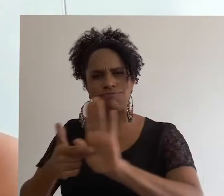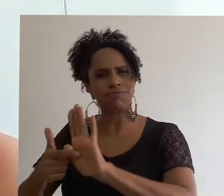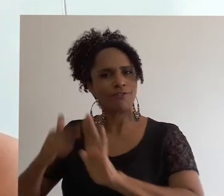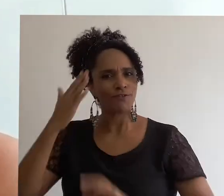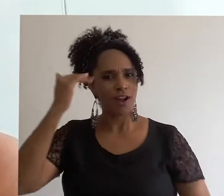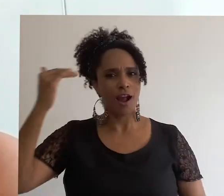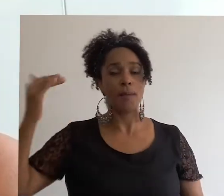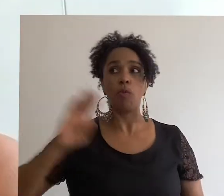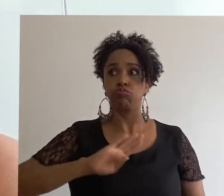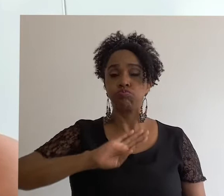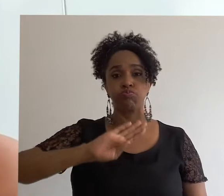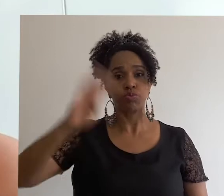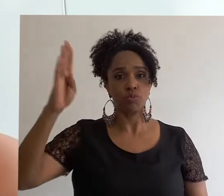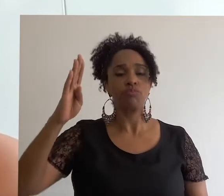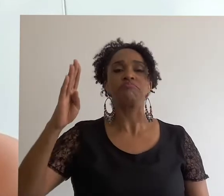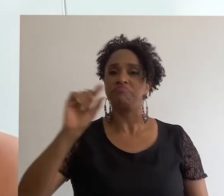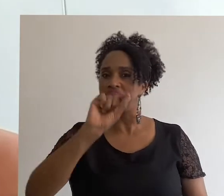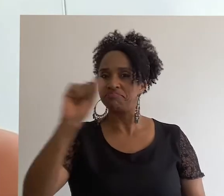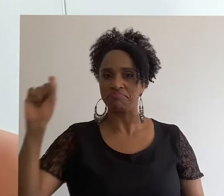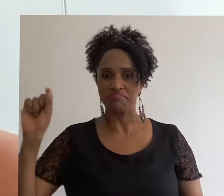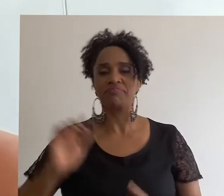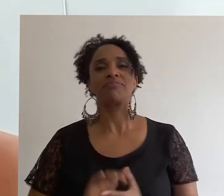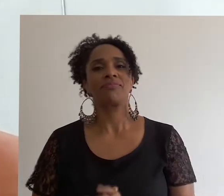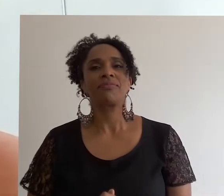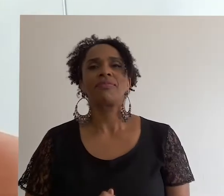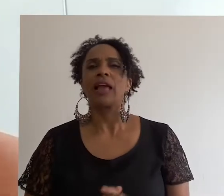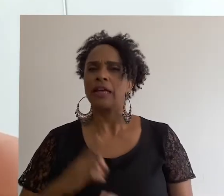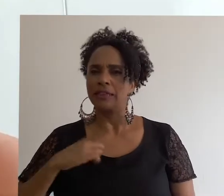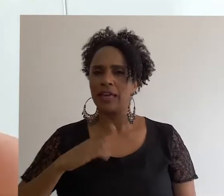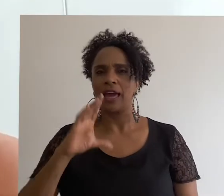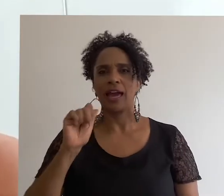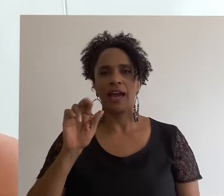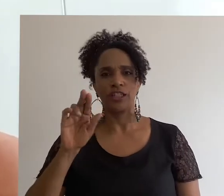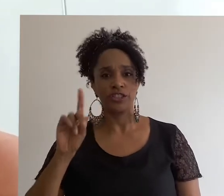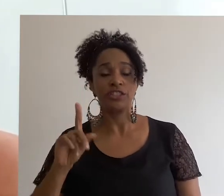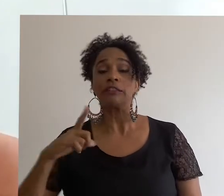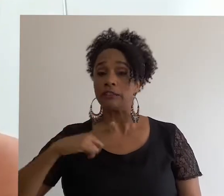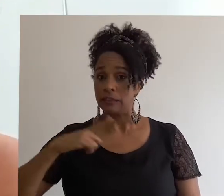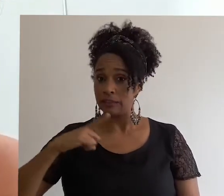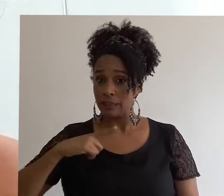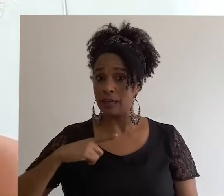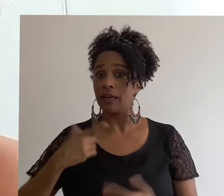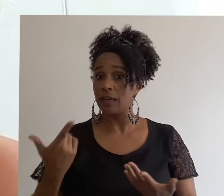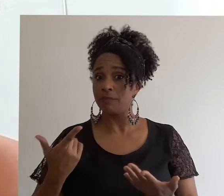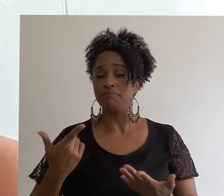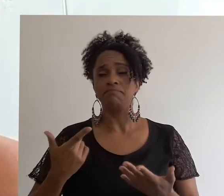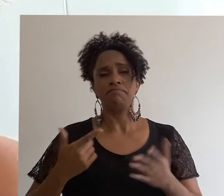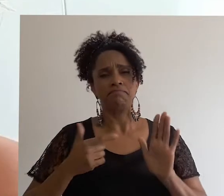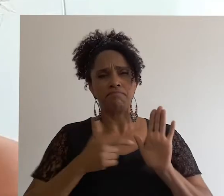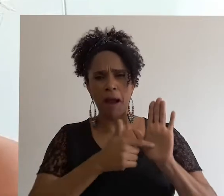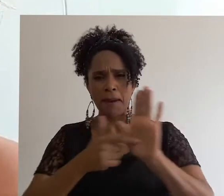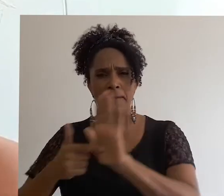institutos da rede federal. Ao todo, publicamos este ano 400 cards no feed, e também